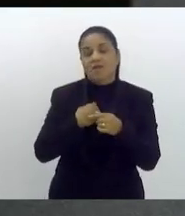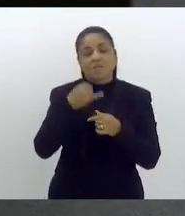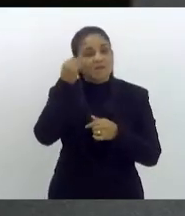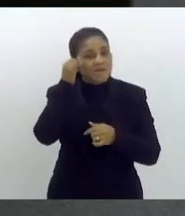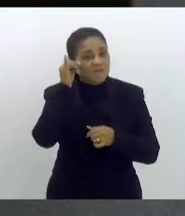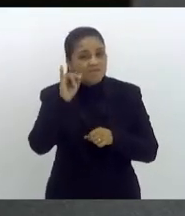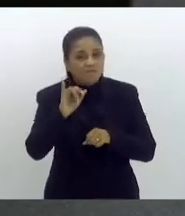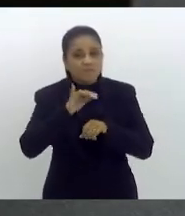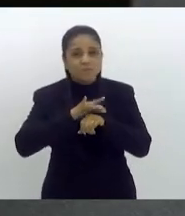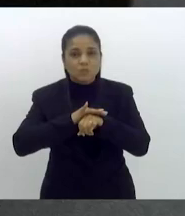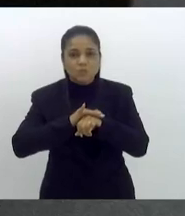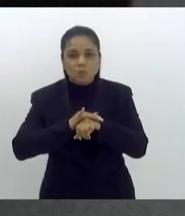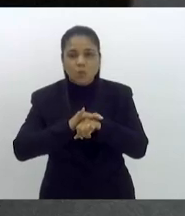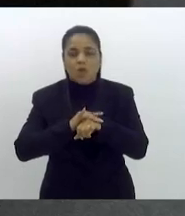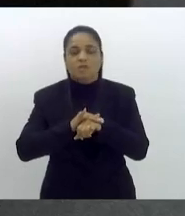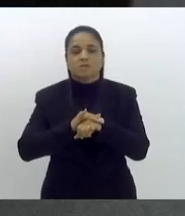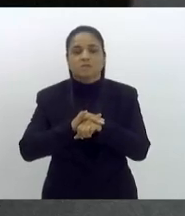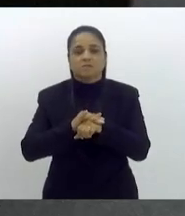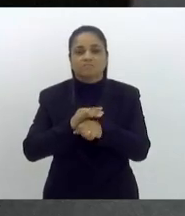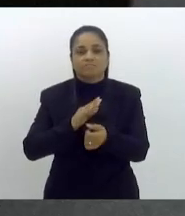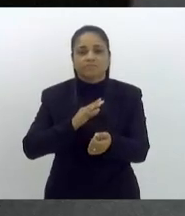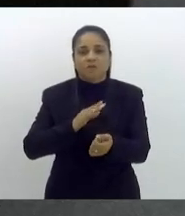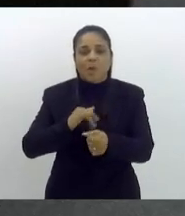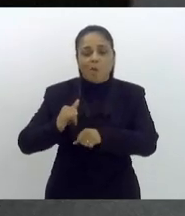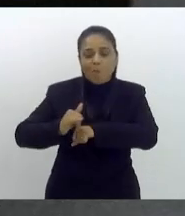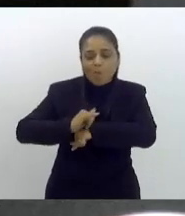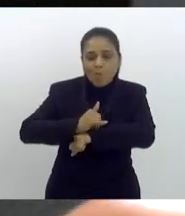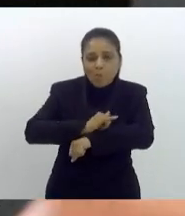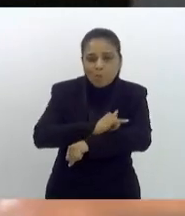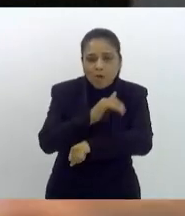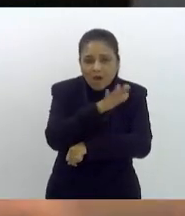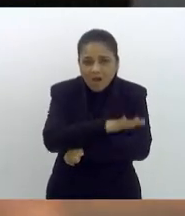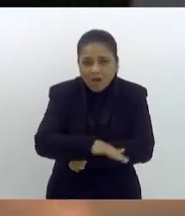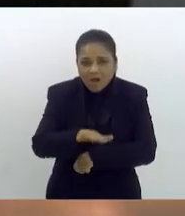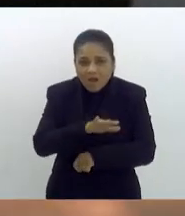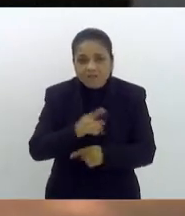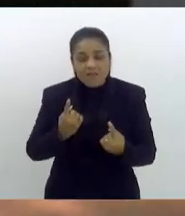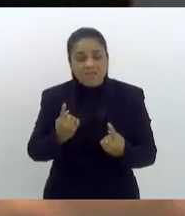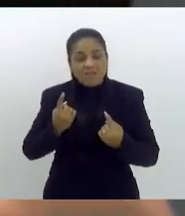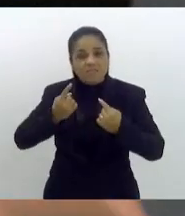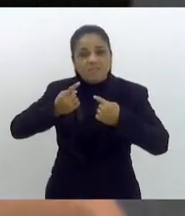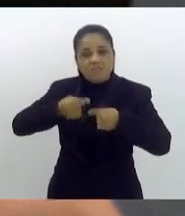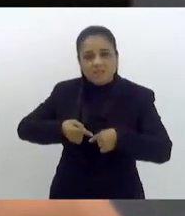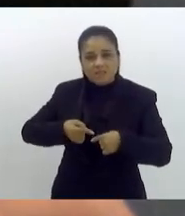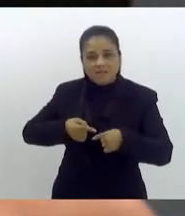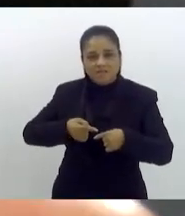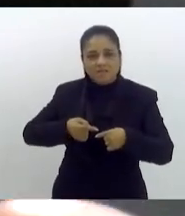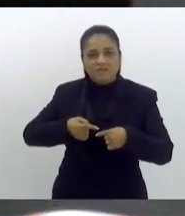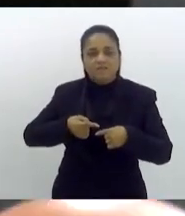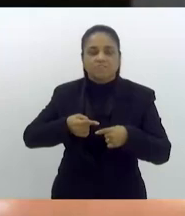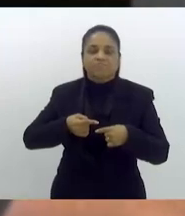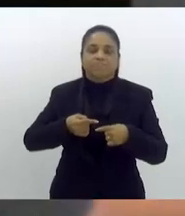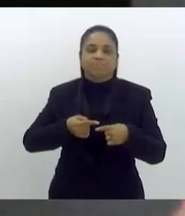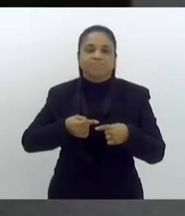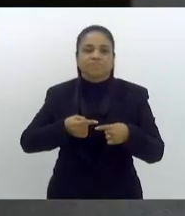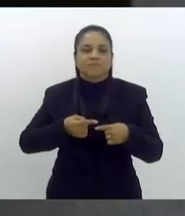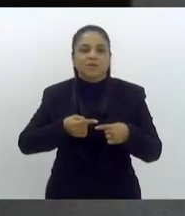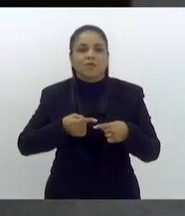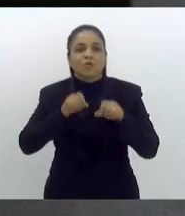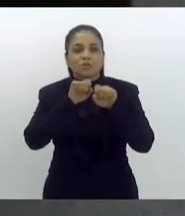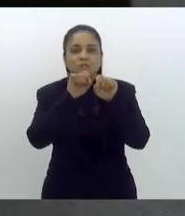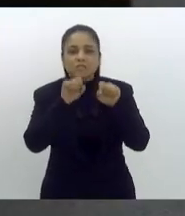importantes a obesidade infantil desafia as autoridades médicas